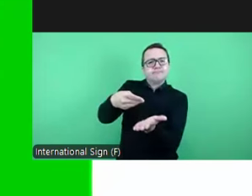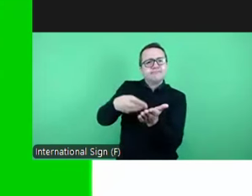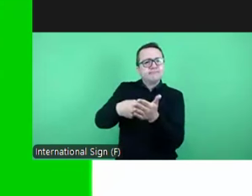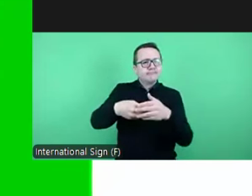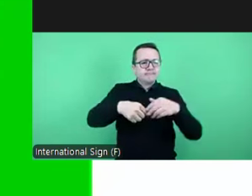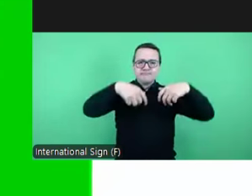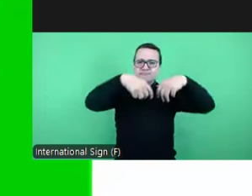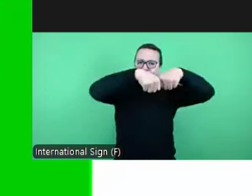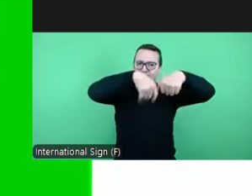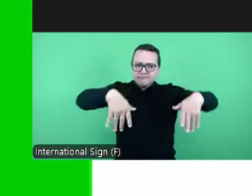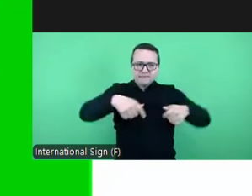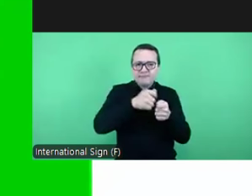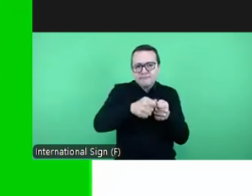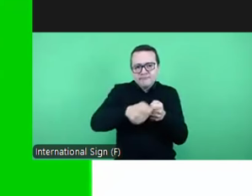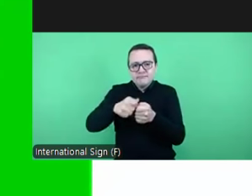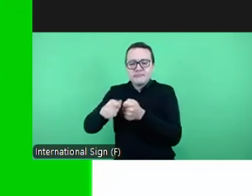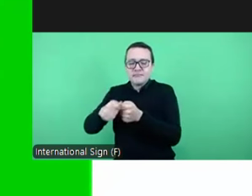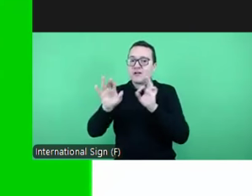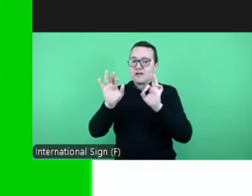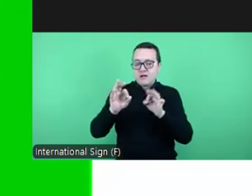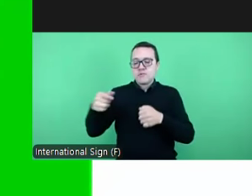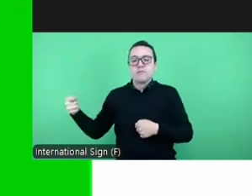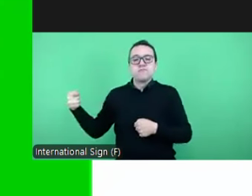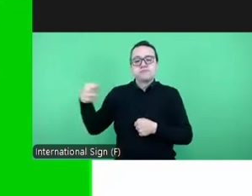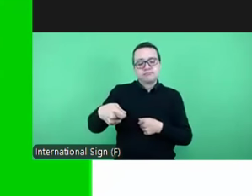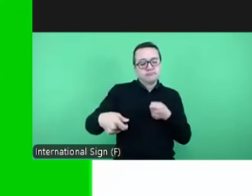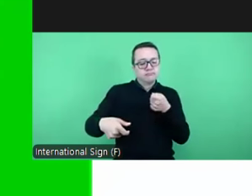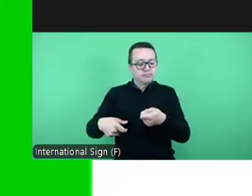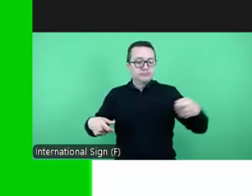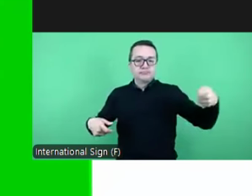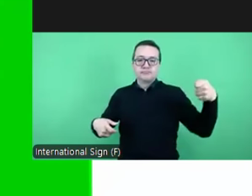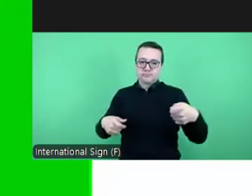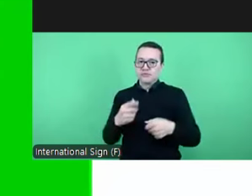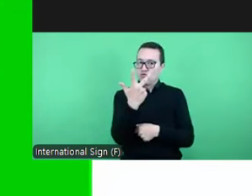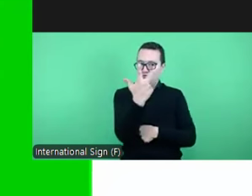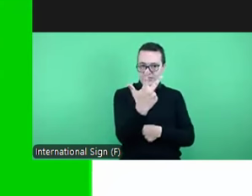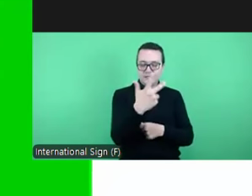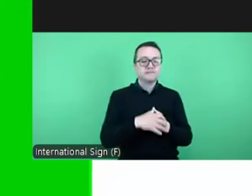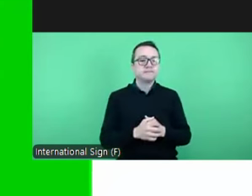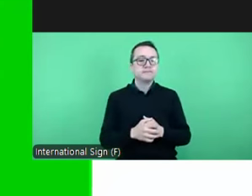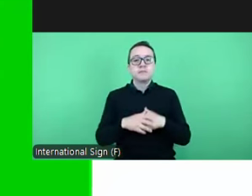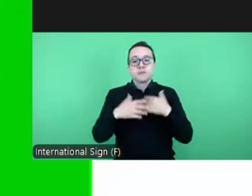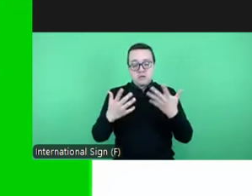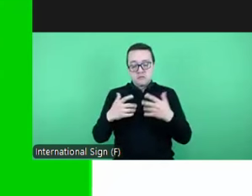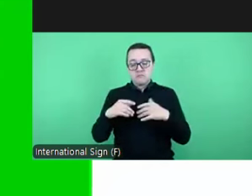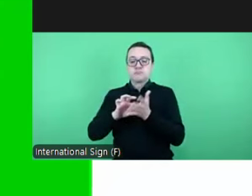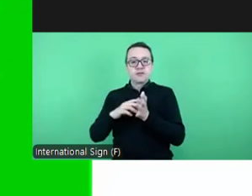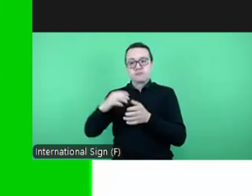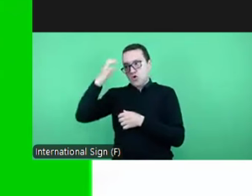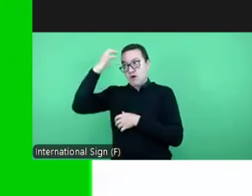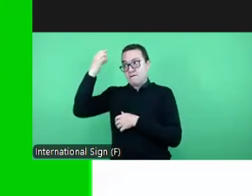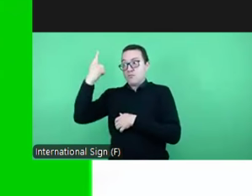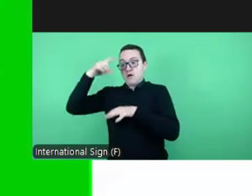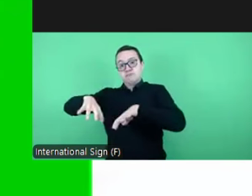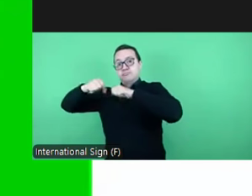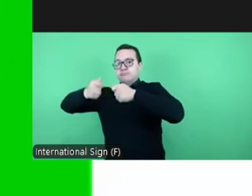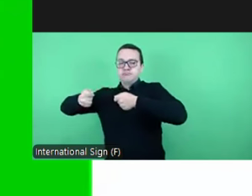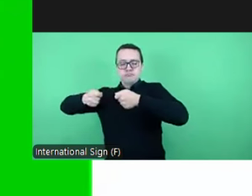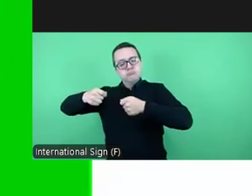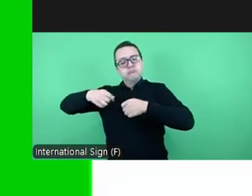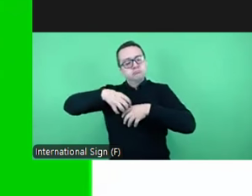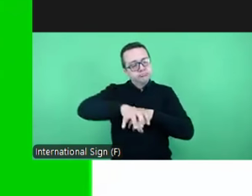Então, financing, ela é the descentralizada, é management is compartilhada e é tripartite, solidária. it is Tem decentralized, instrumentos it de is gestão